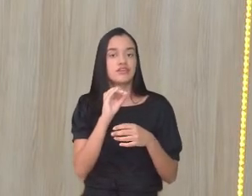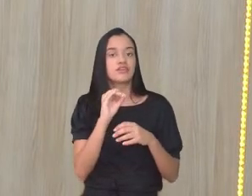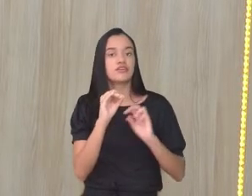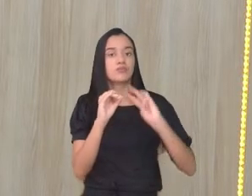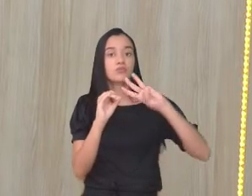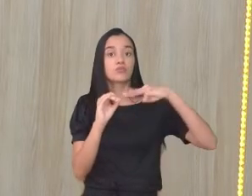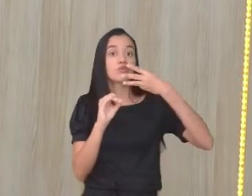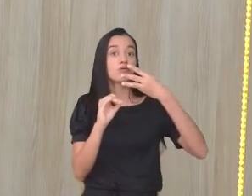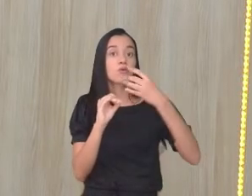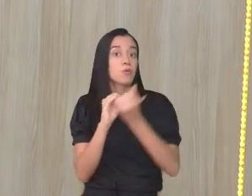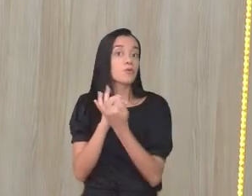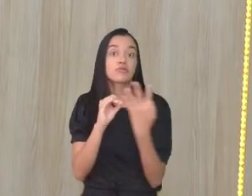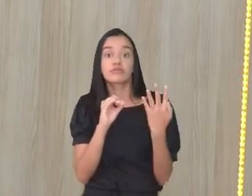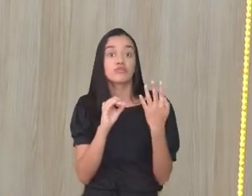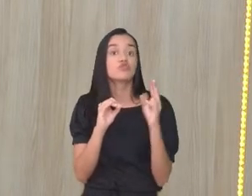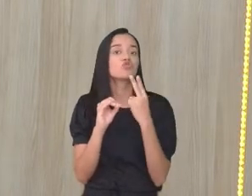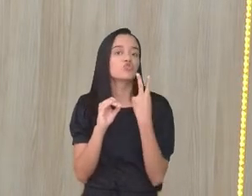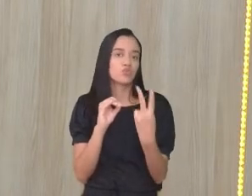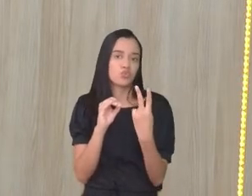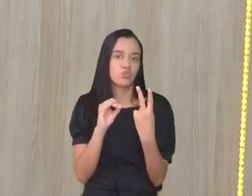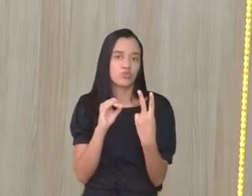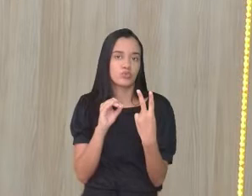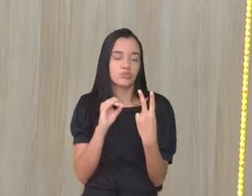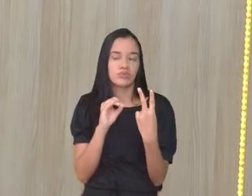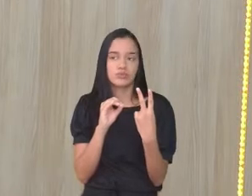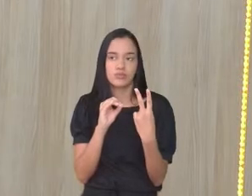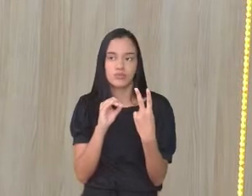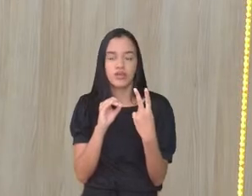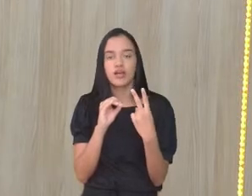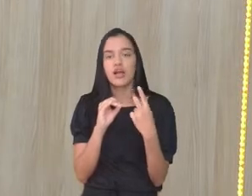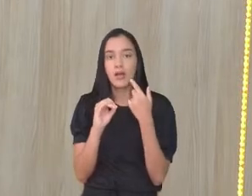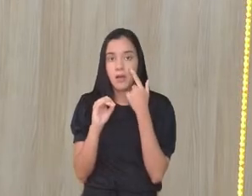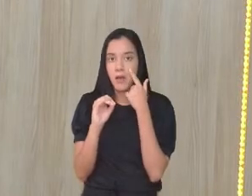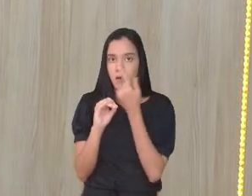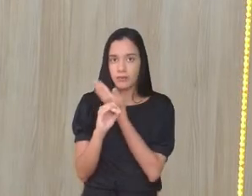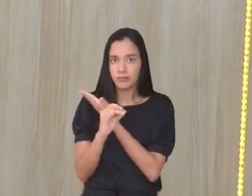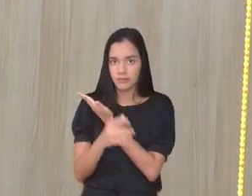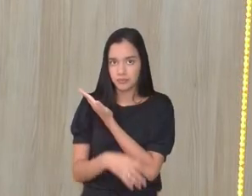quantas vezes? 2 vezes, que é o valor do expoente. Então, eu tenho aqui,